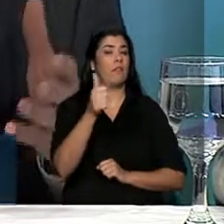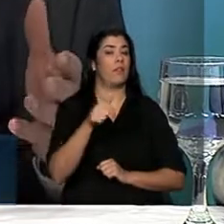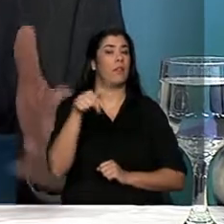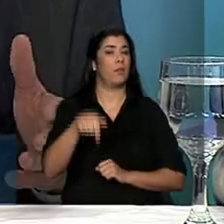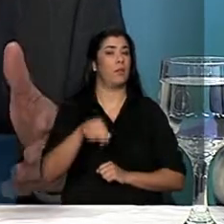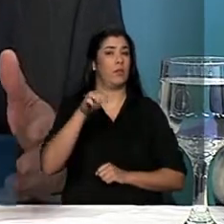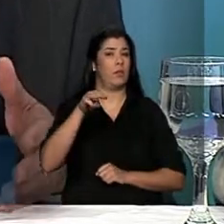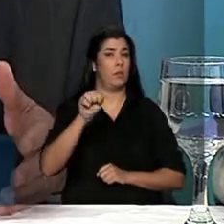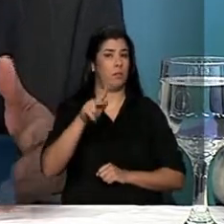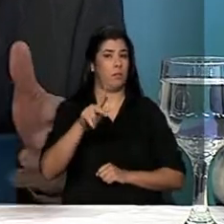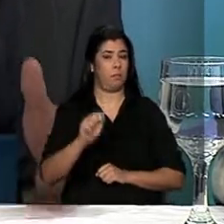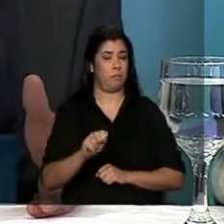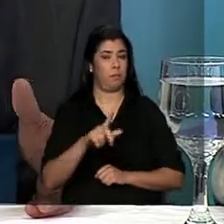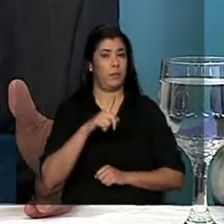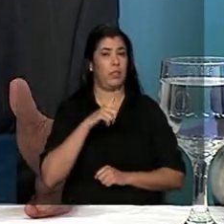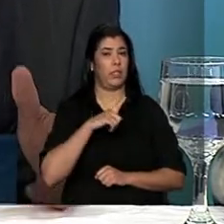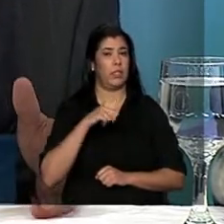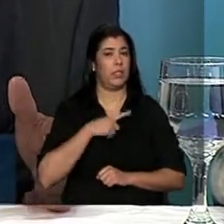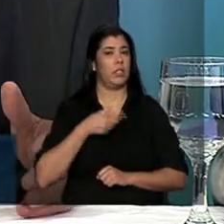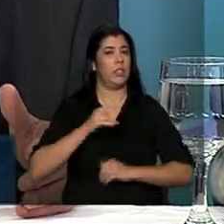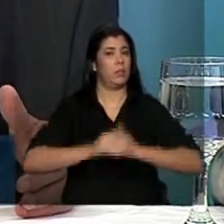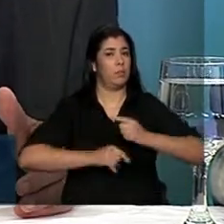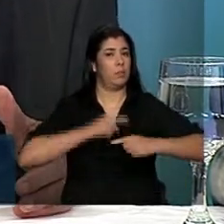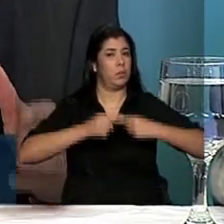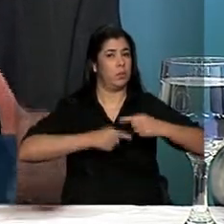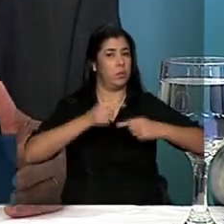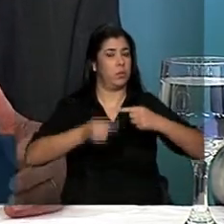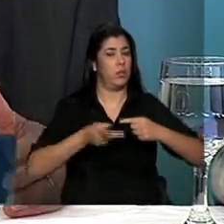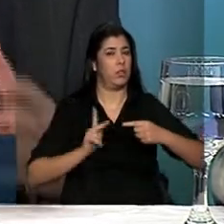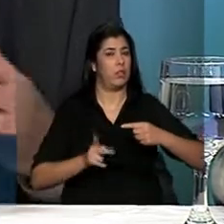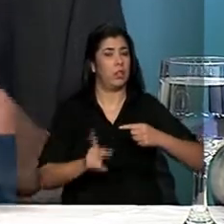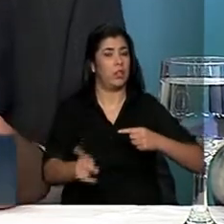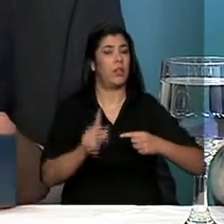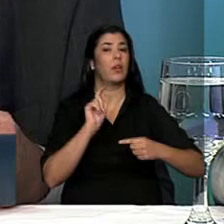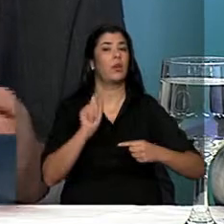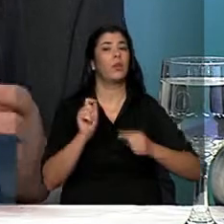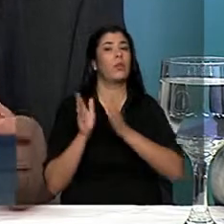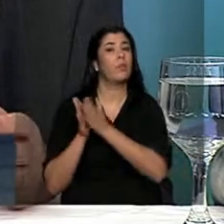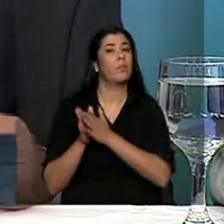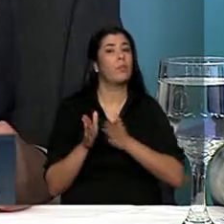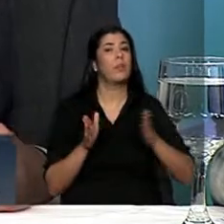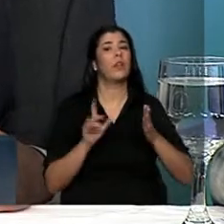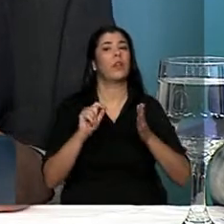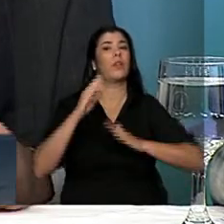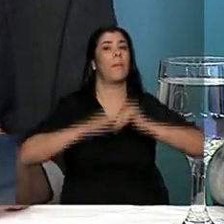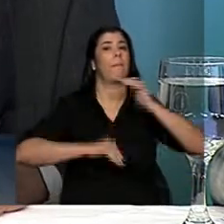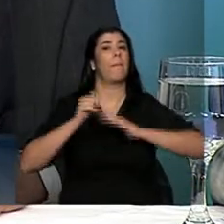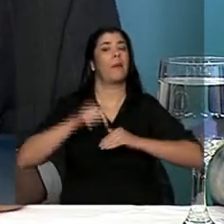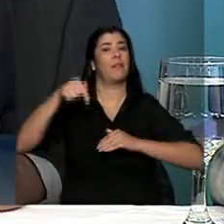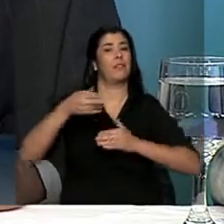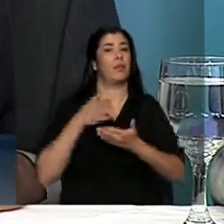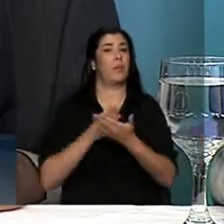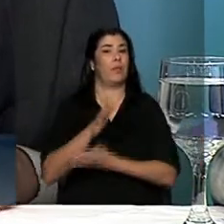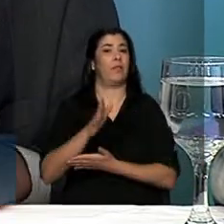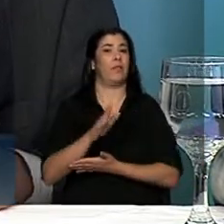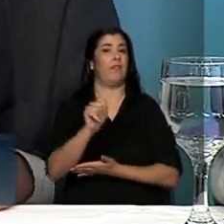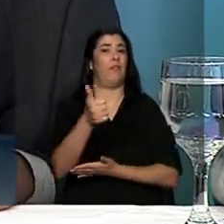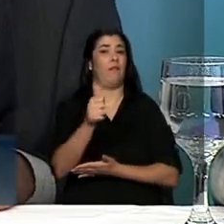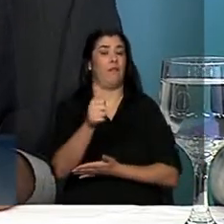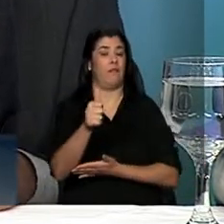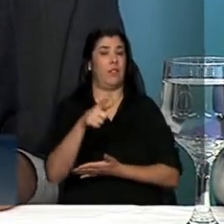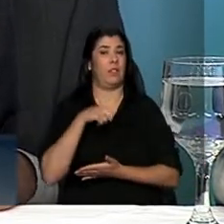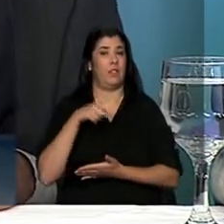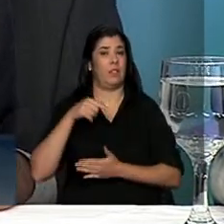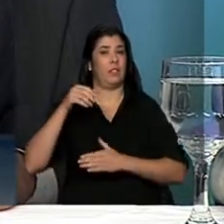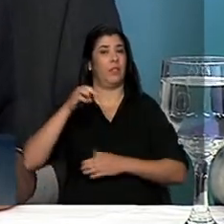Essa periodicidade colocada pela ministra Cátia Abreu diz respeito às nossas ações, às ações que demandam a atividade